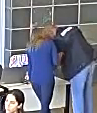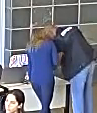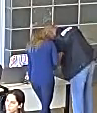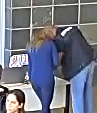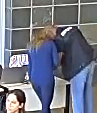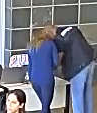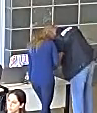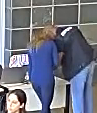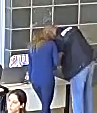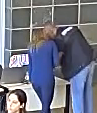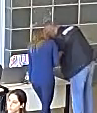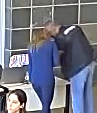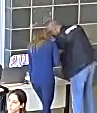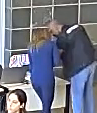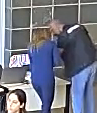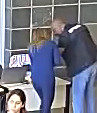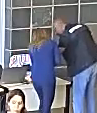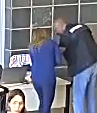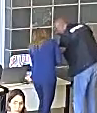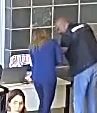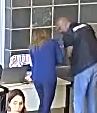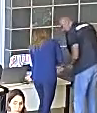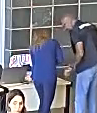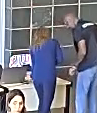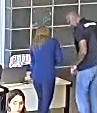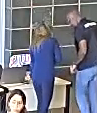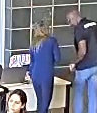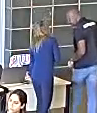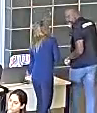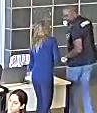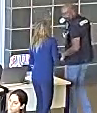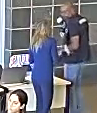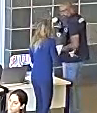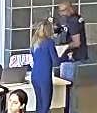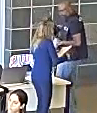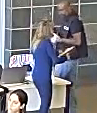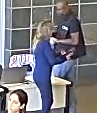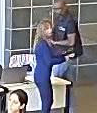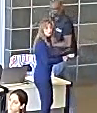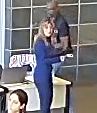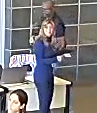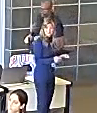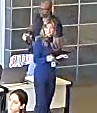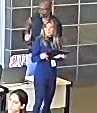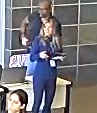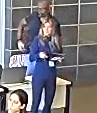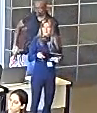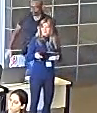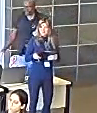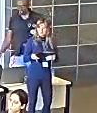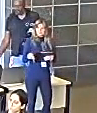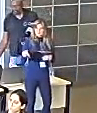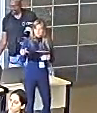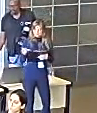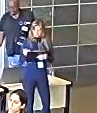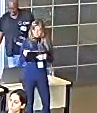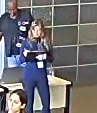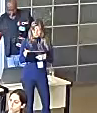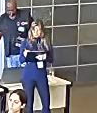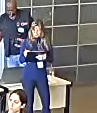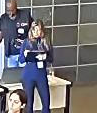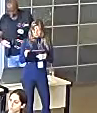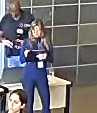órgão gestor as empresas de ônibus quiser fazer nos pedir uma nota técnica do